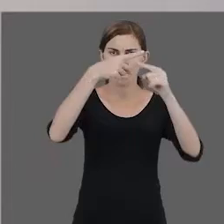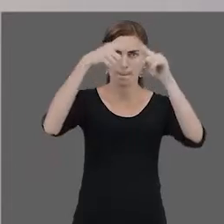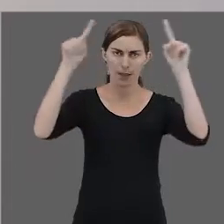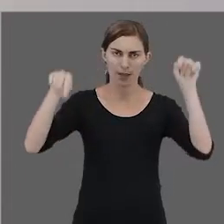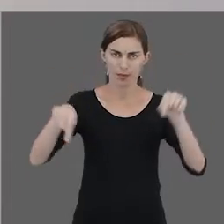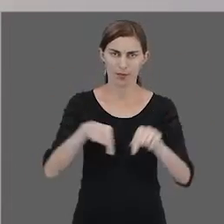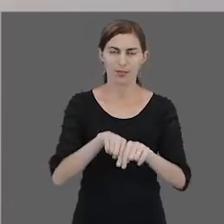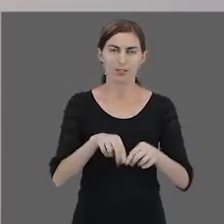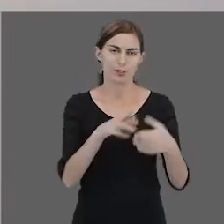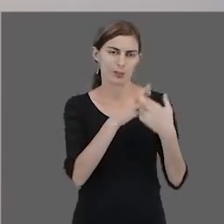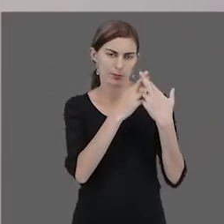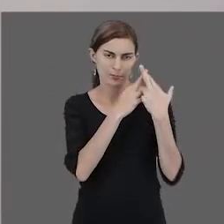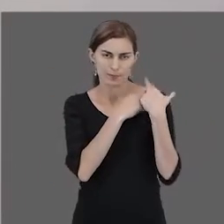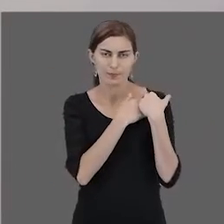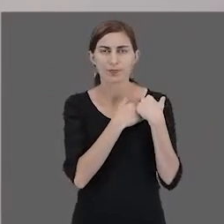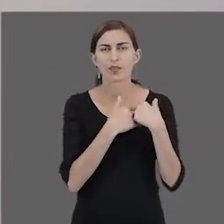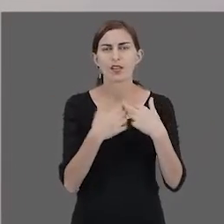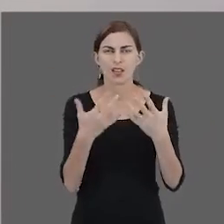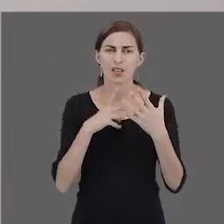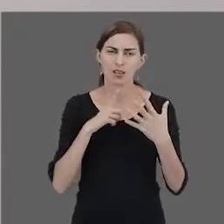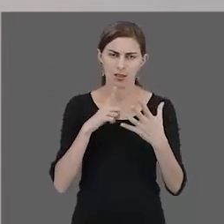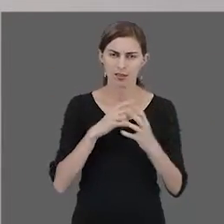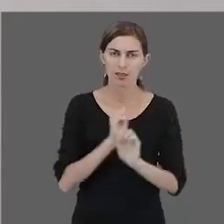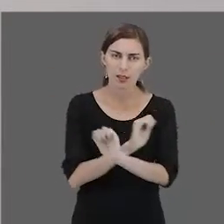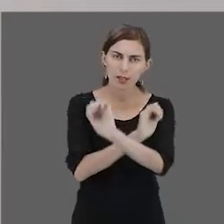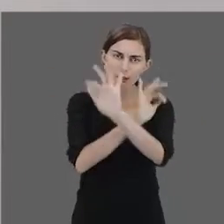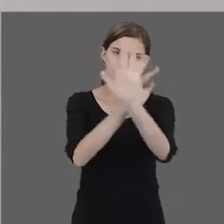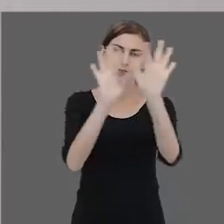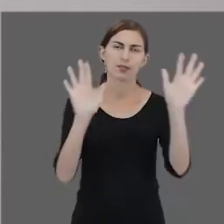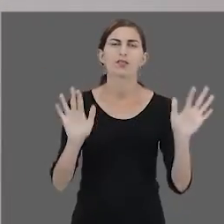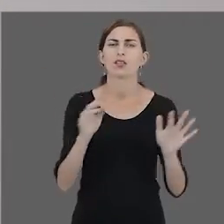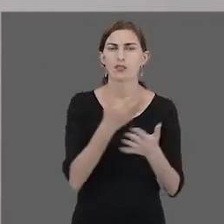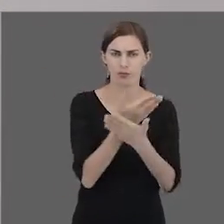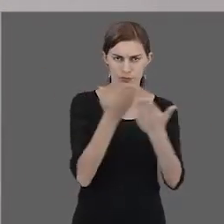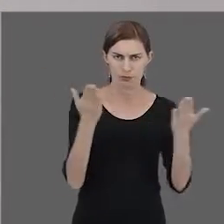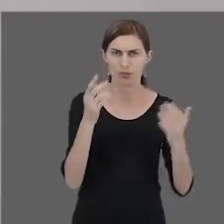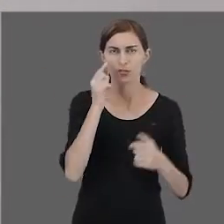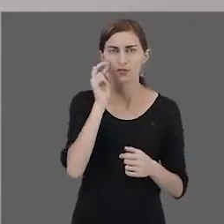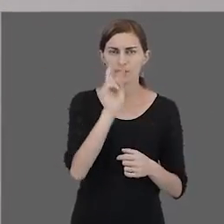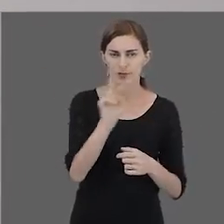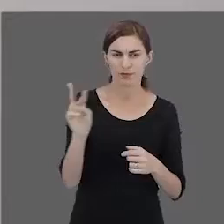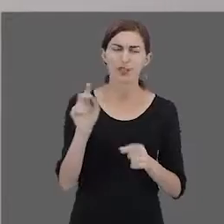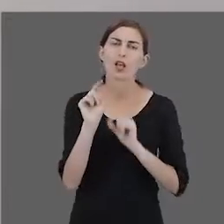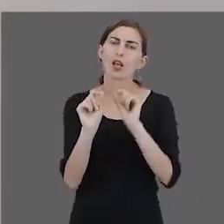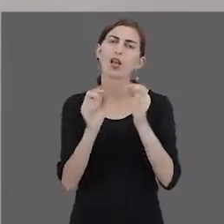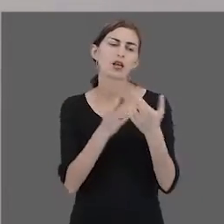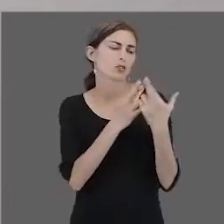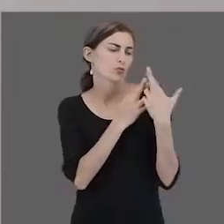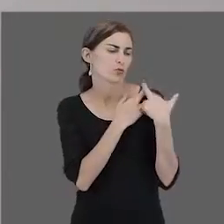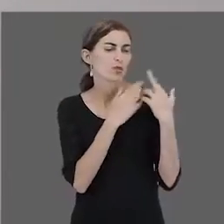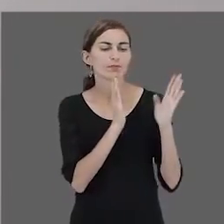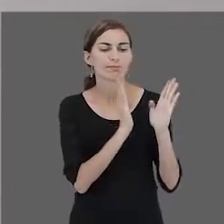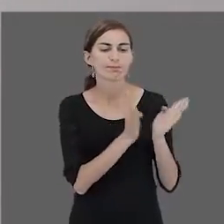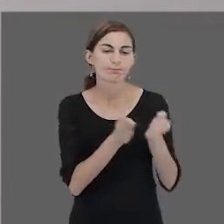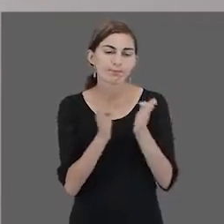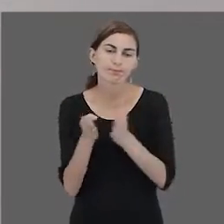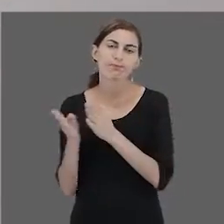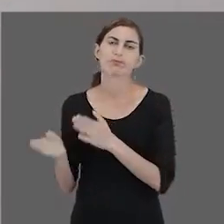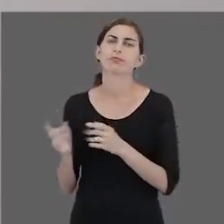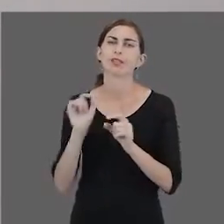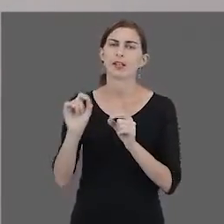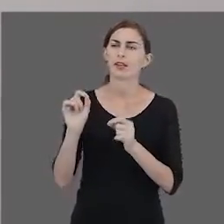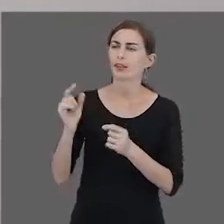responsabilidade, para tentar deixar assim bastante claro para vocês quem é responsável pela organização, quem é responsável